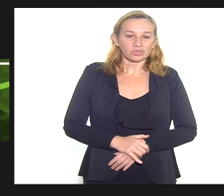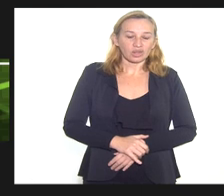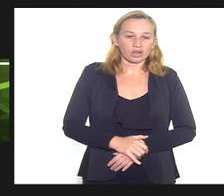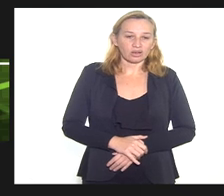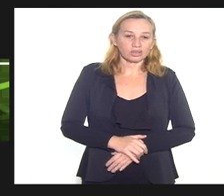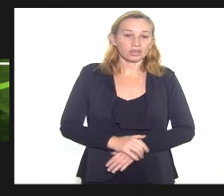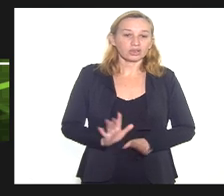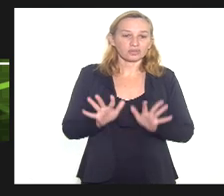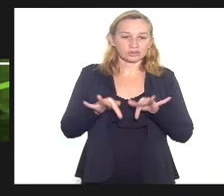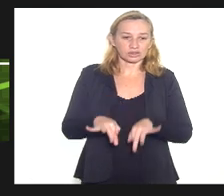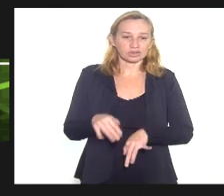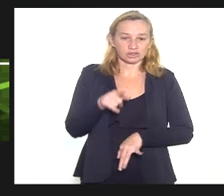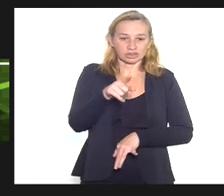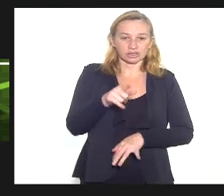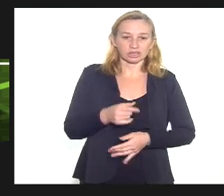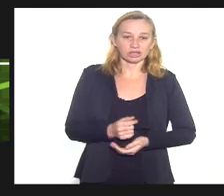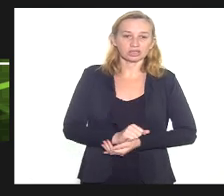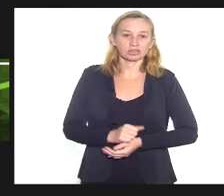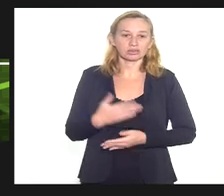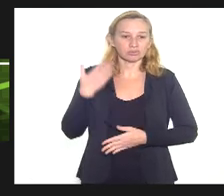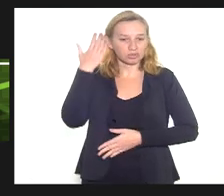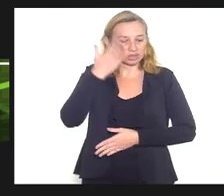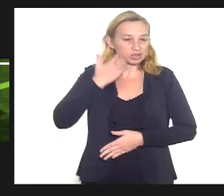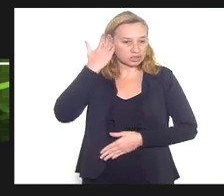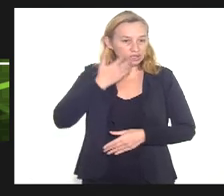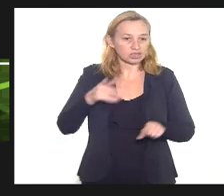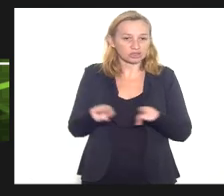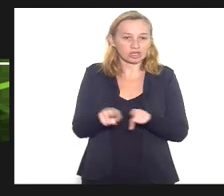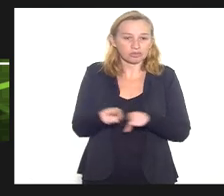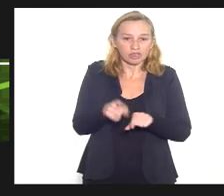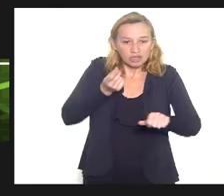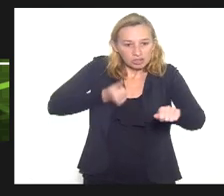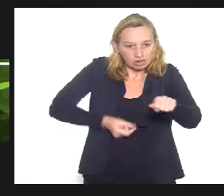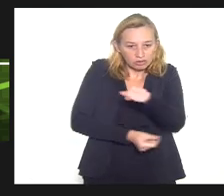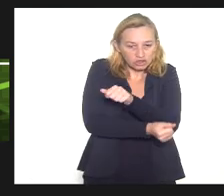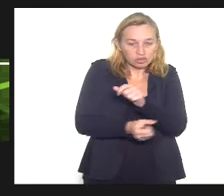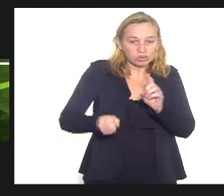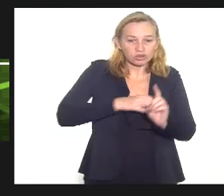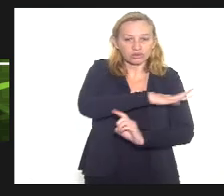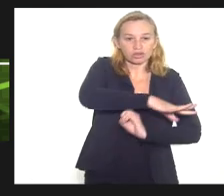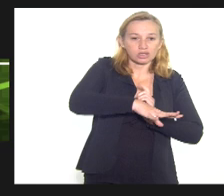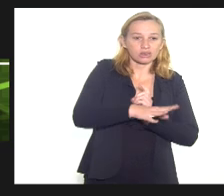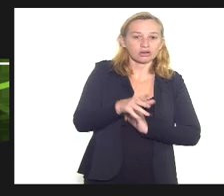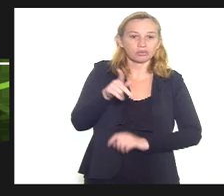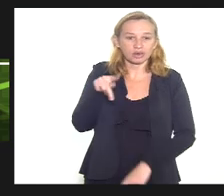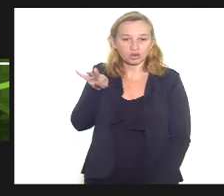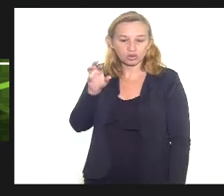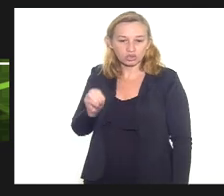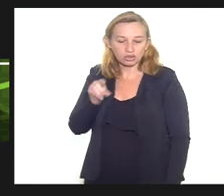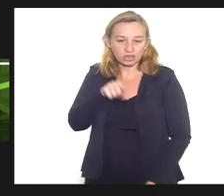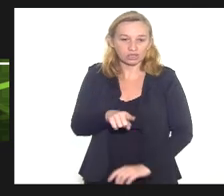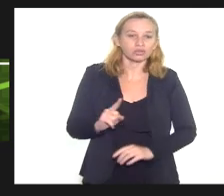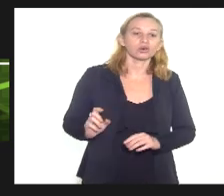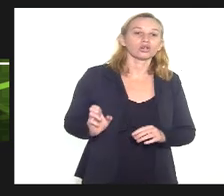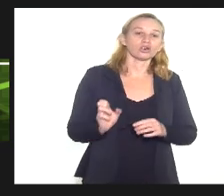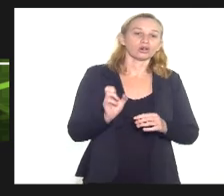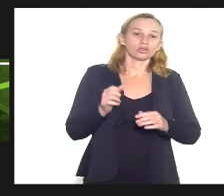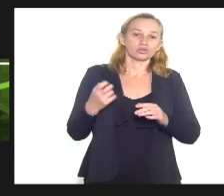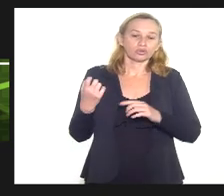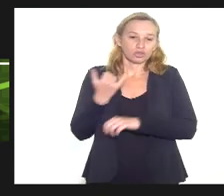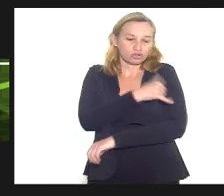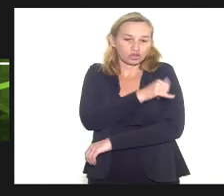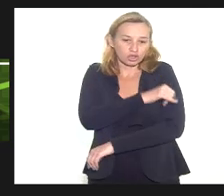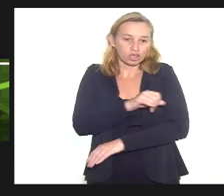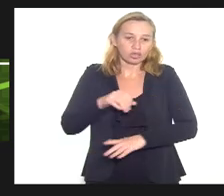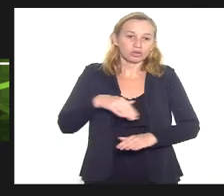E aqui eu encerro, deixando uma mensagem também sobre investimento social e patrocínios aqui no Rio de Janeiro. Temos outros pelo